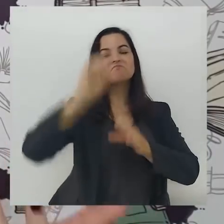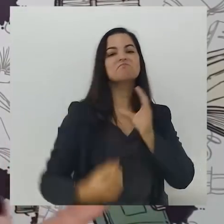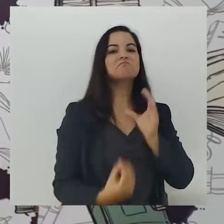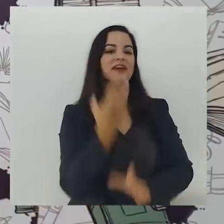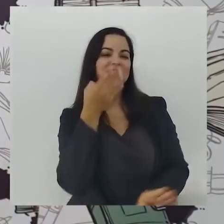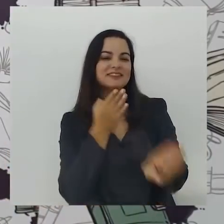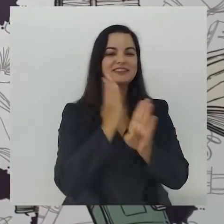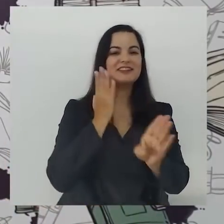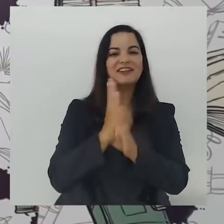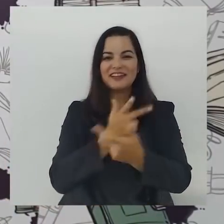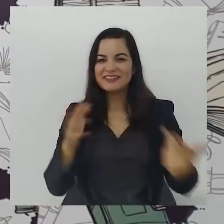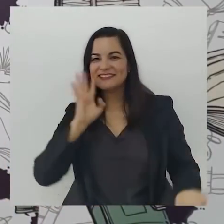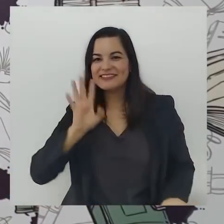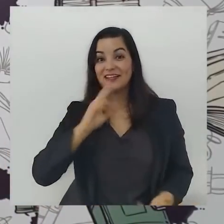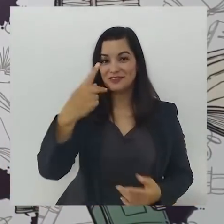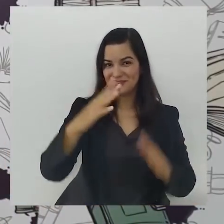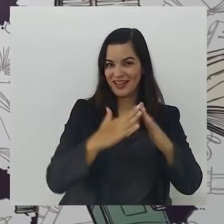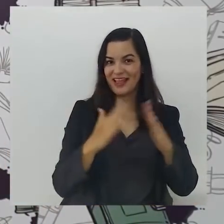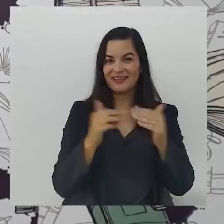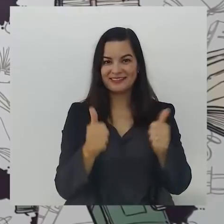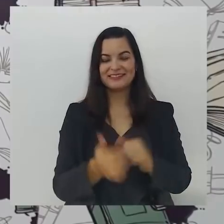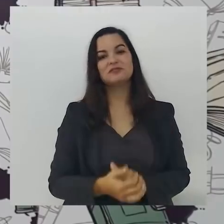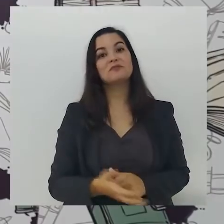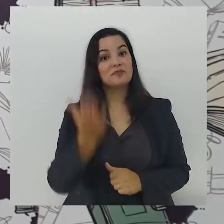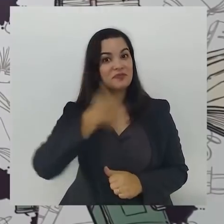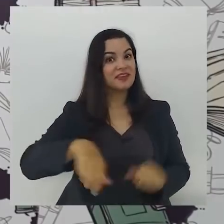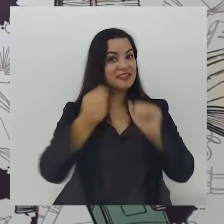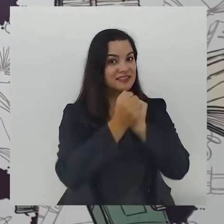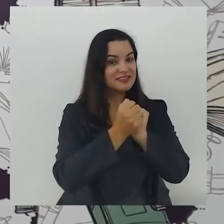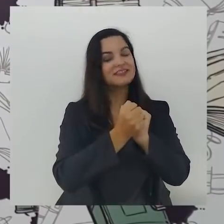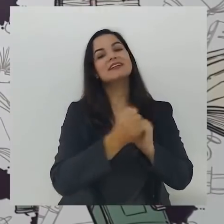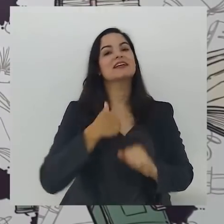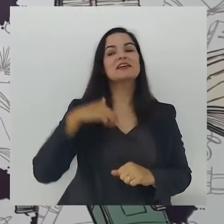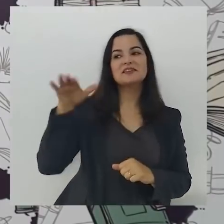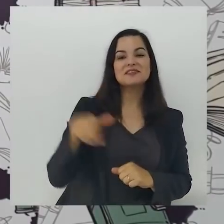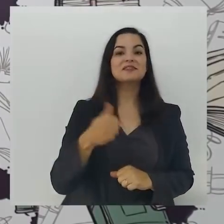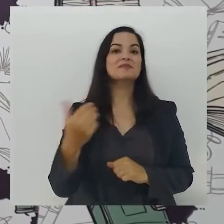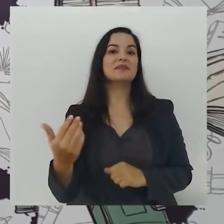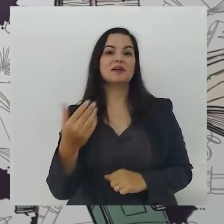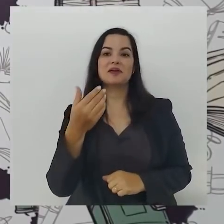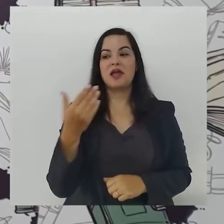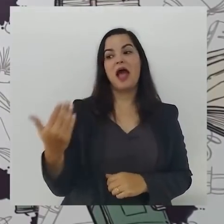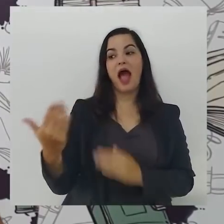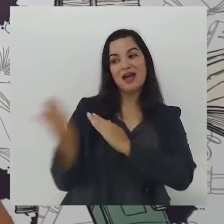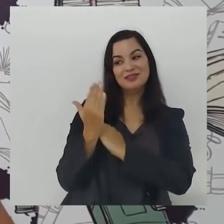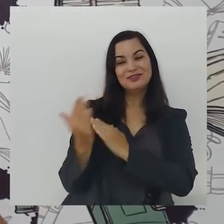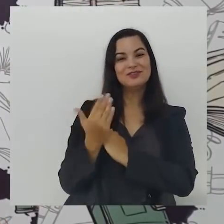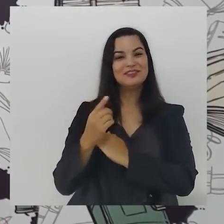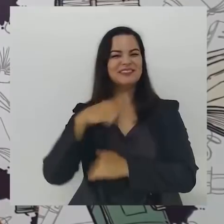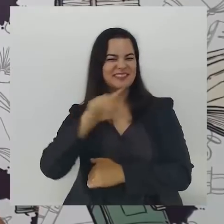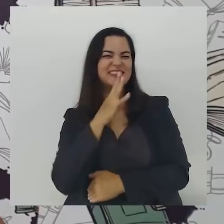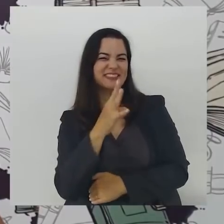e descobrir coisas bem legais aí da sua casa. Então, vem comigo que eu vou chamar o meu ajudante, que já